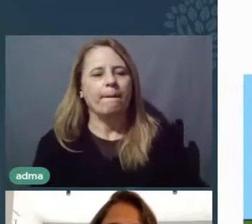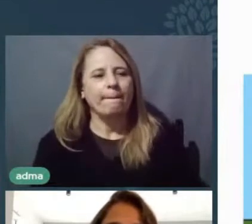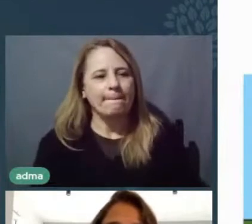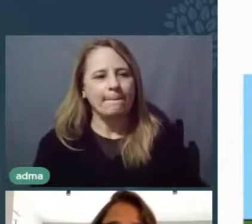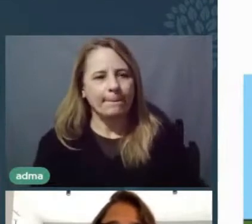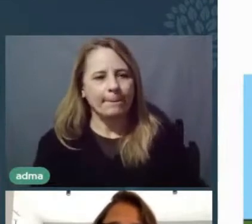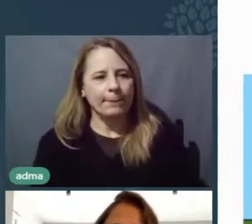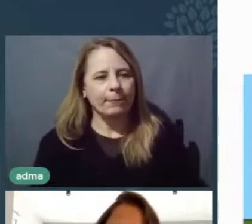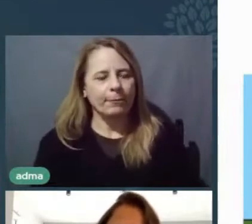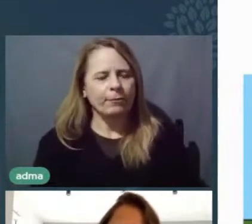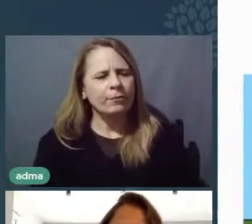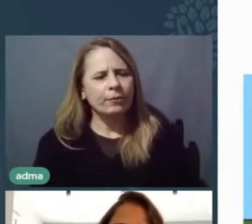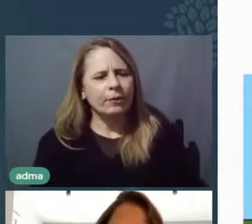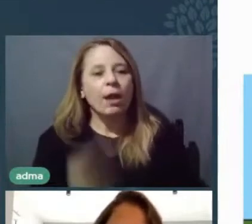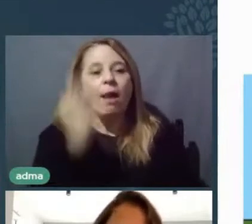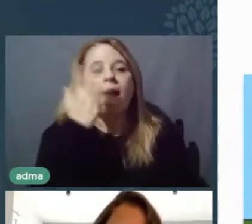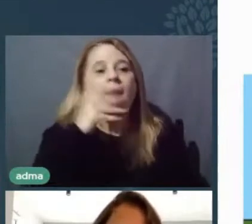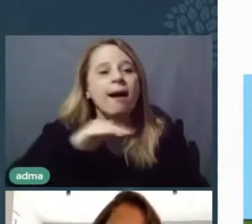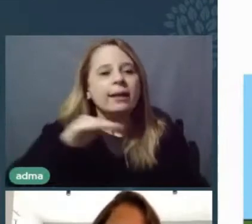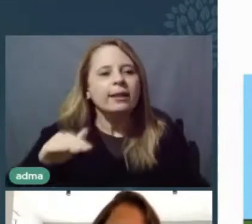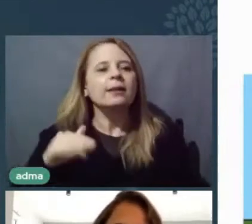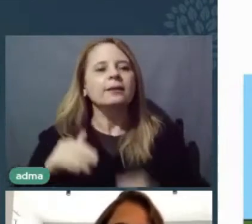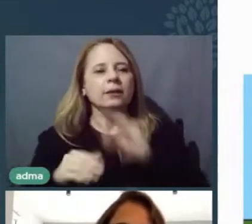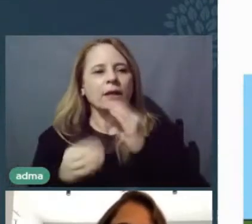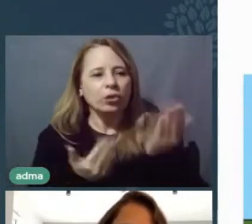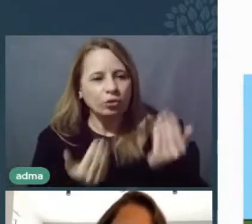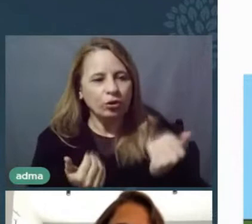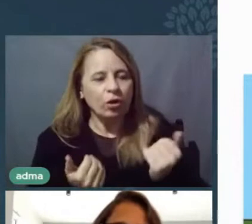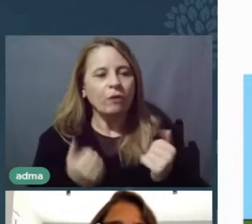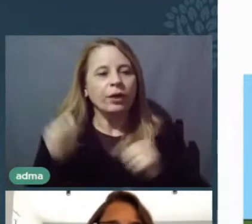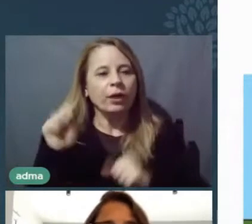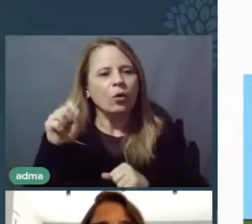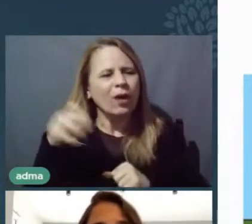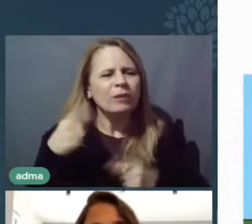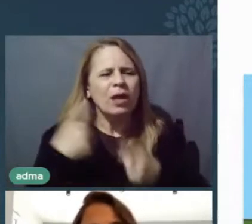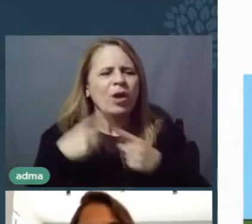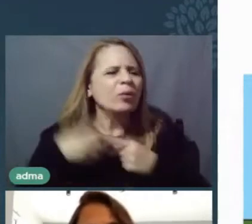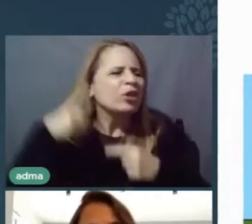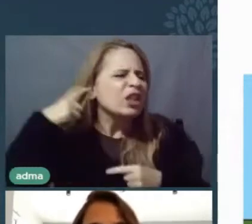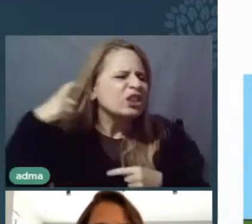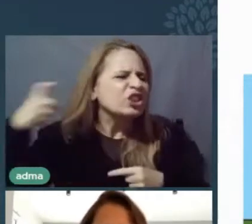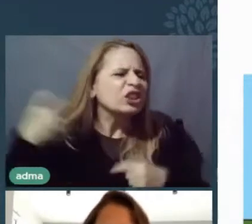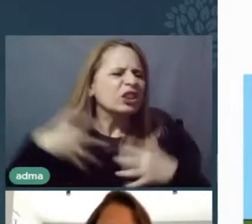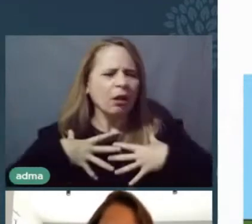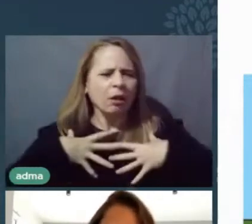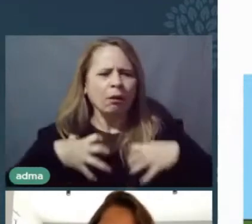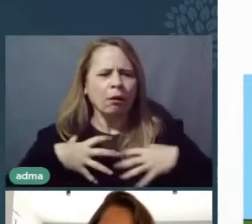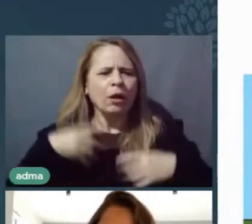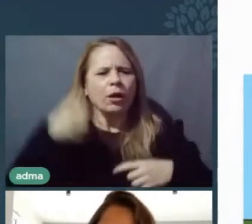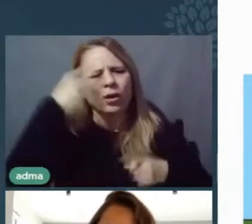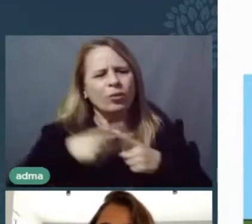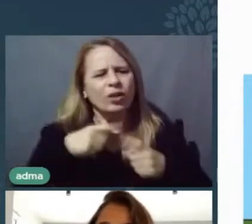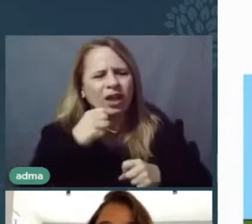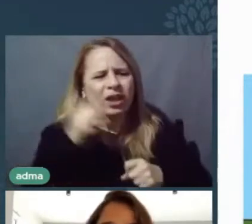ou adolescente com asma tem tanta dificuldade de fazer exercício? Por que ele chia? Por que tem dificuldade de acompanhar os